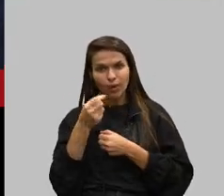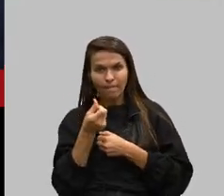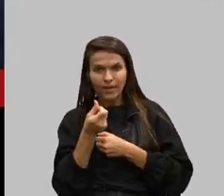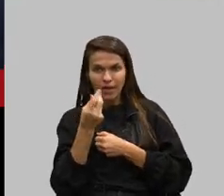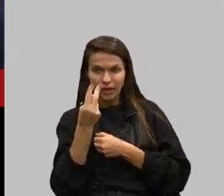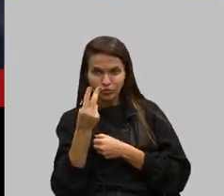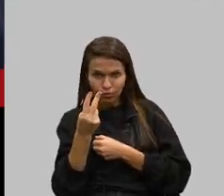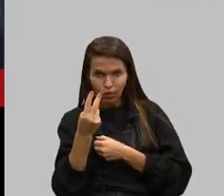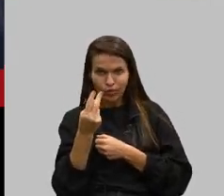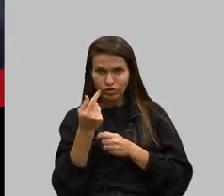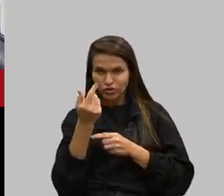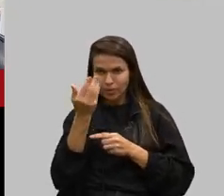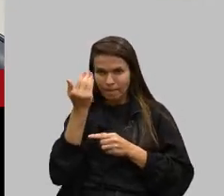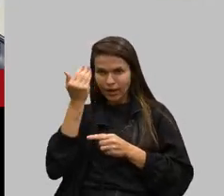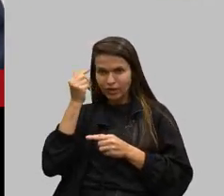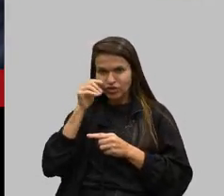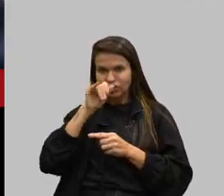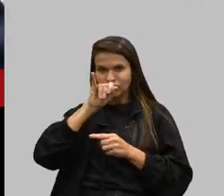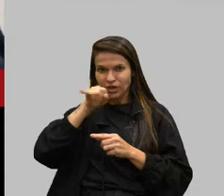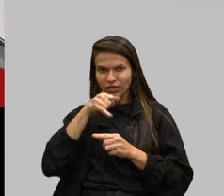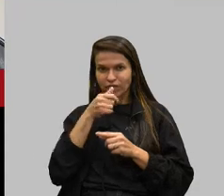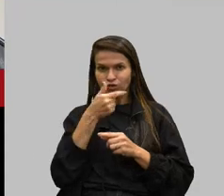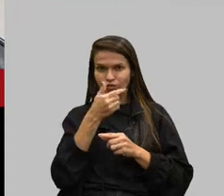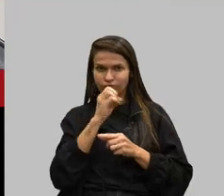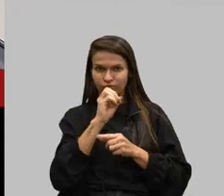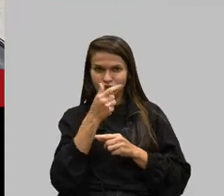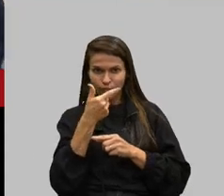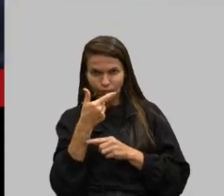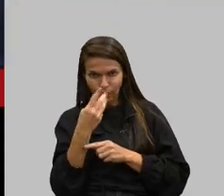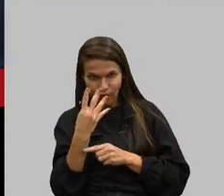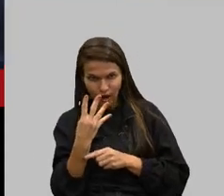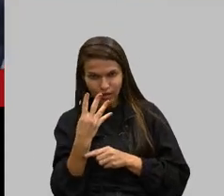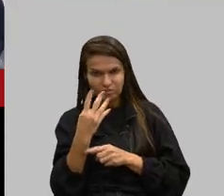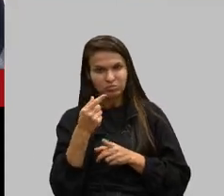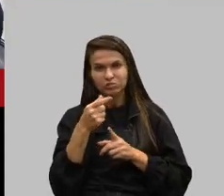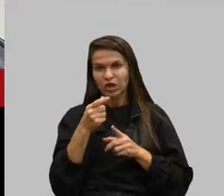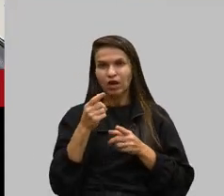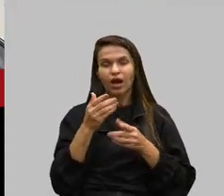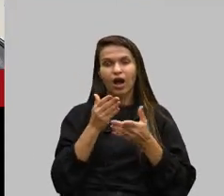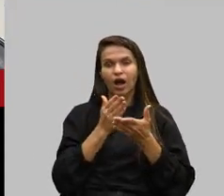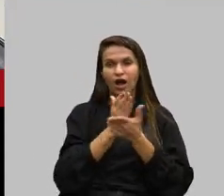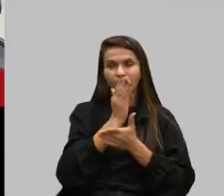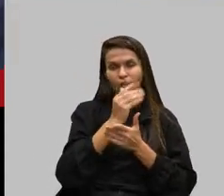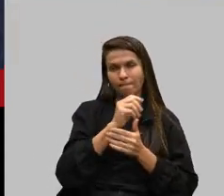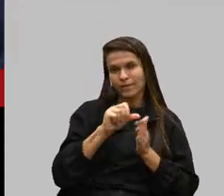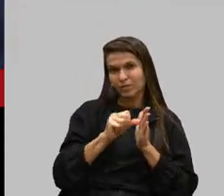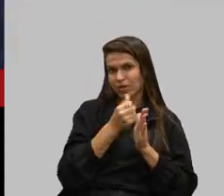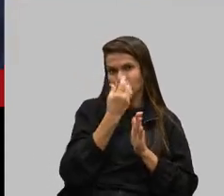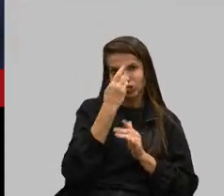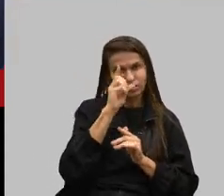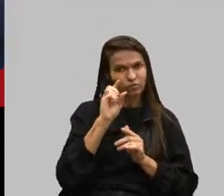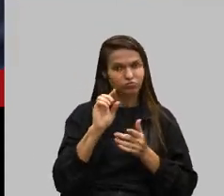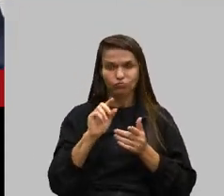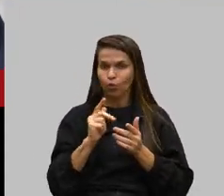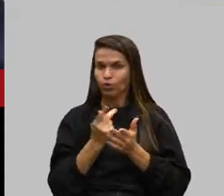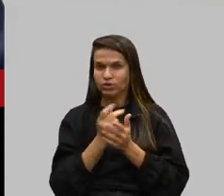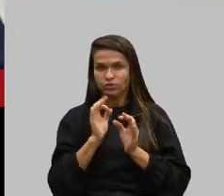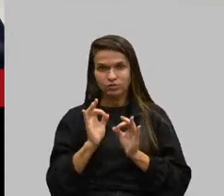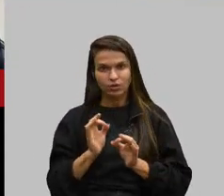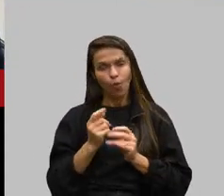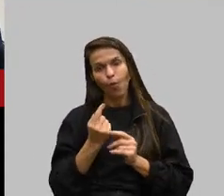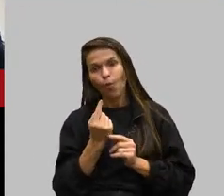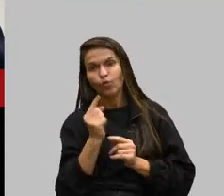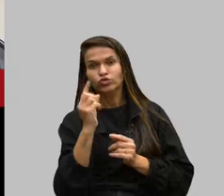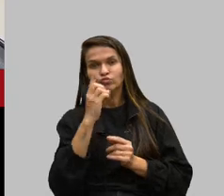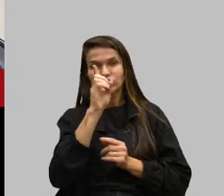Desde janeiro de 24 independente da sanção ter sido feita no primeiro dia o que não ocorreu ou se for ocorrer no último dia o que